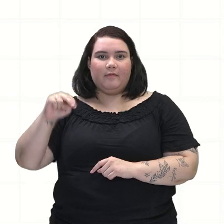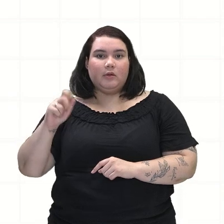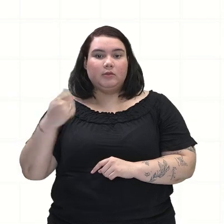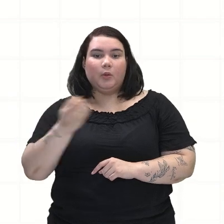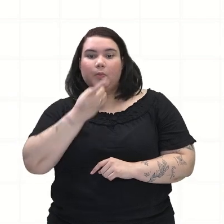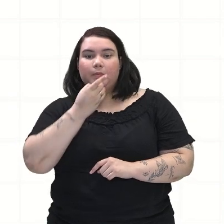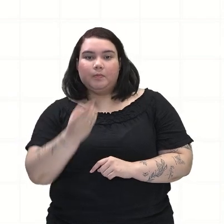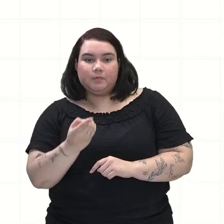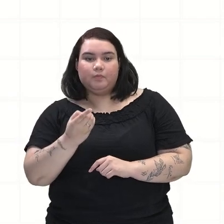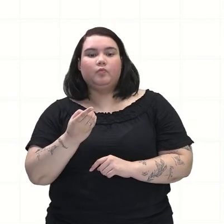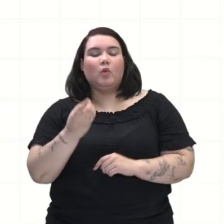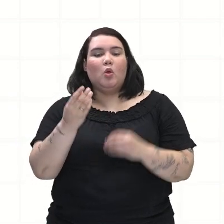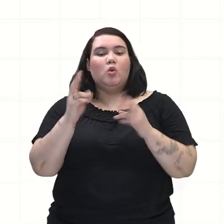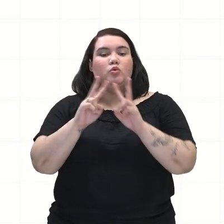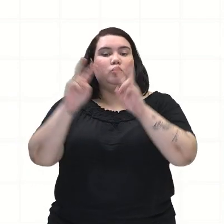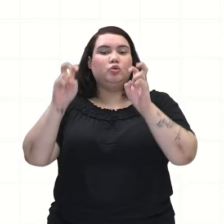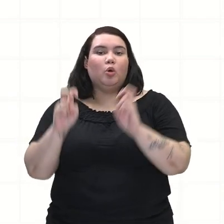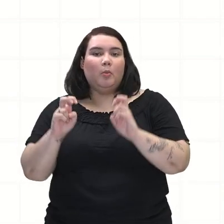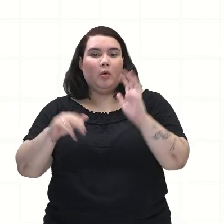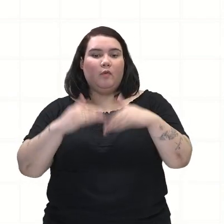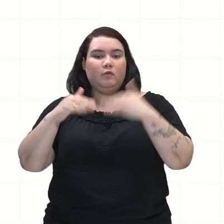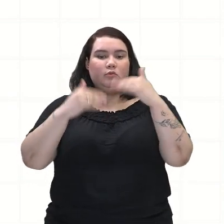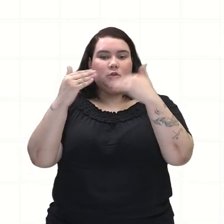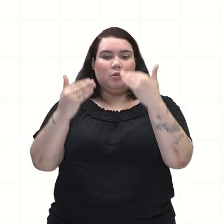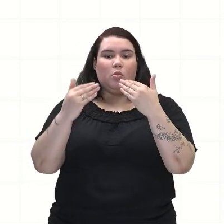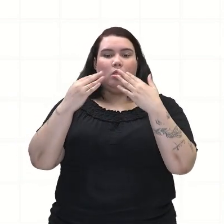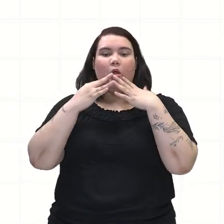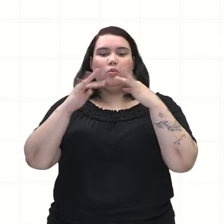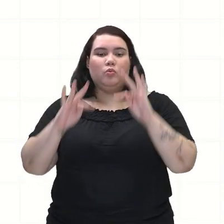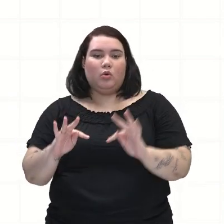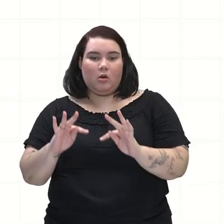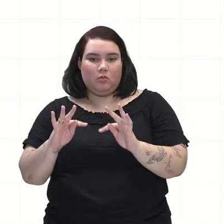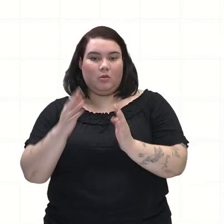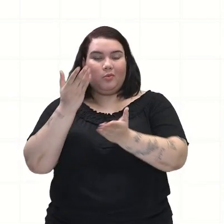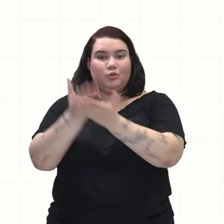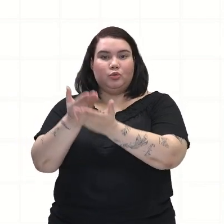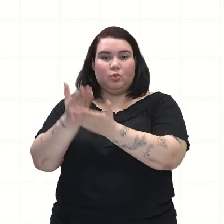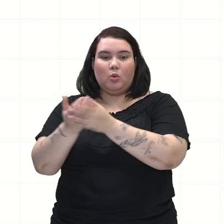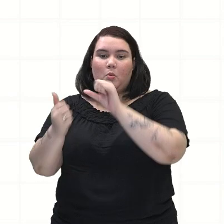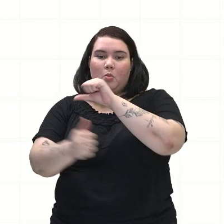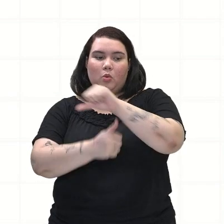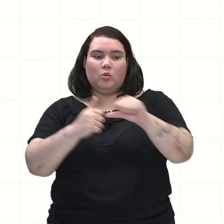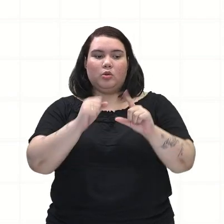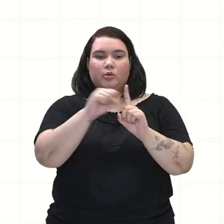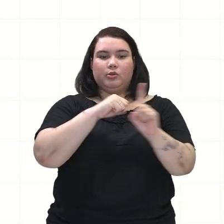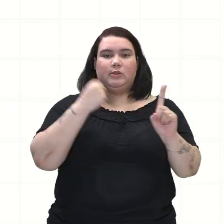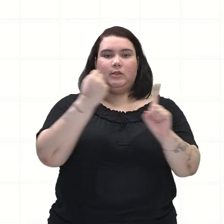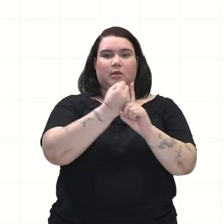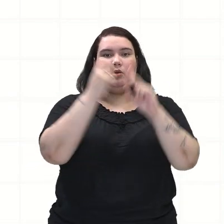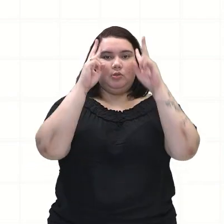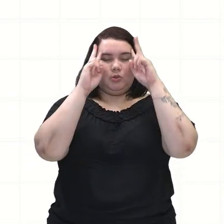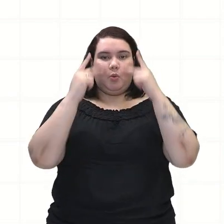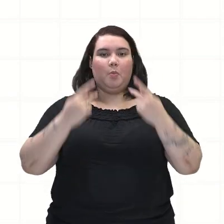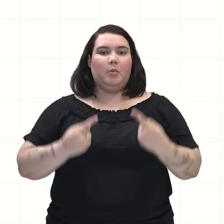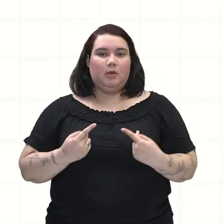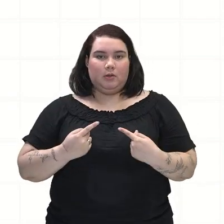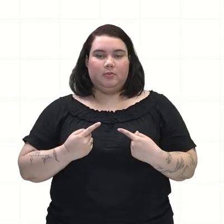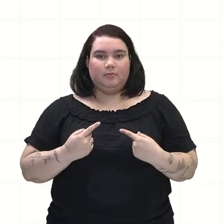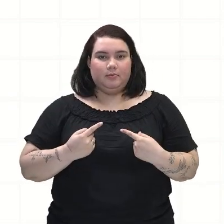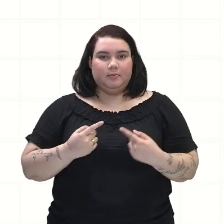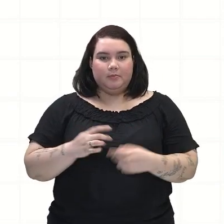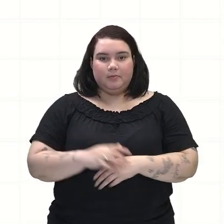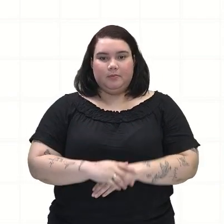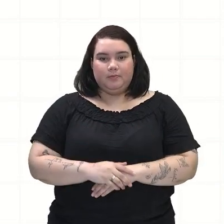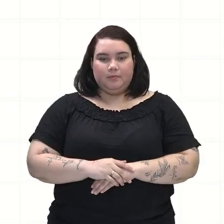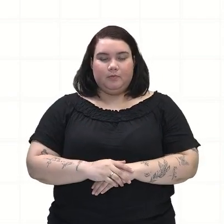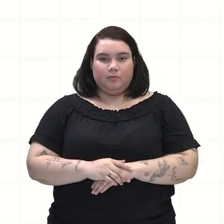sobre a evolução e seleção natural aos estudos da sociedade humana. Olha